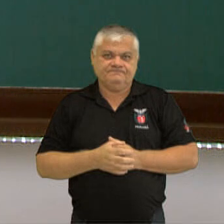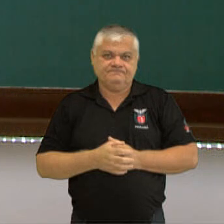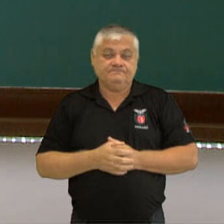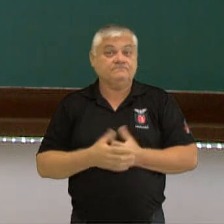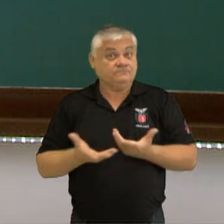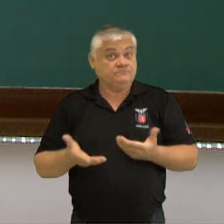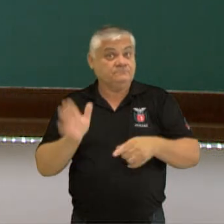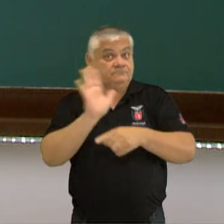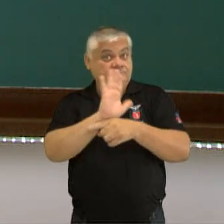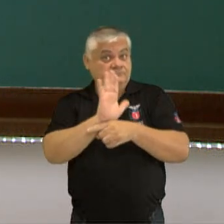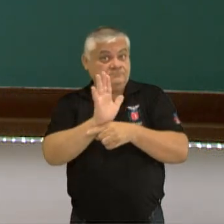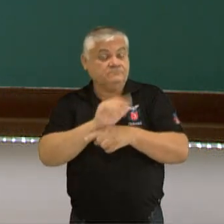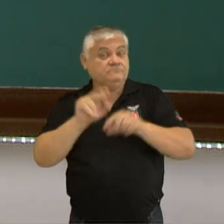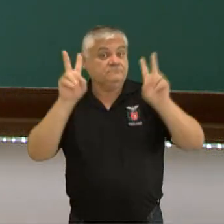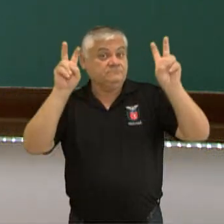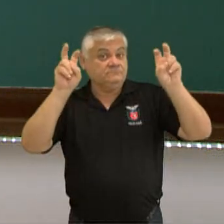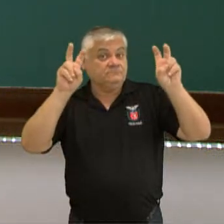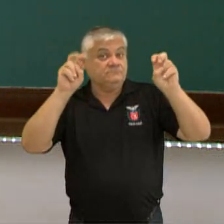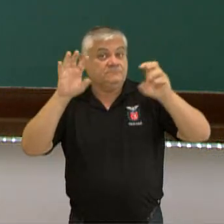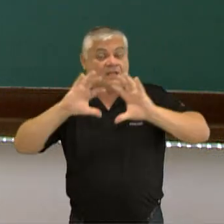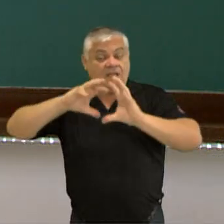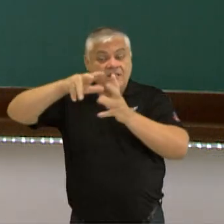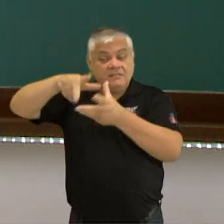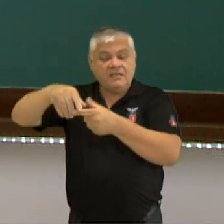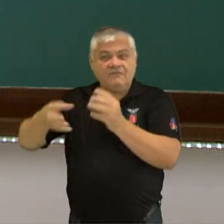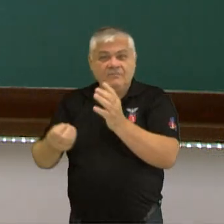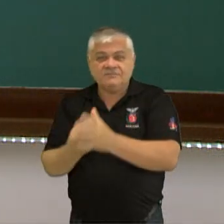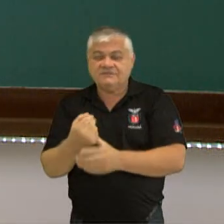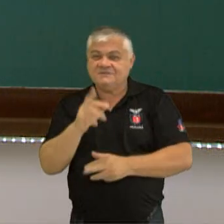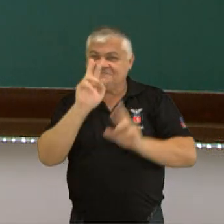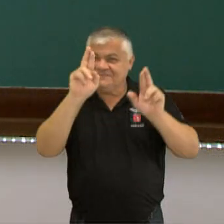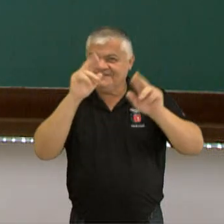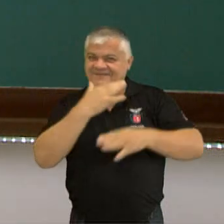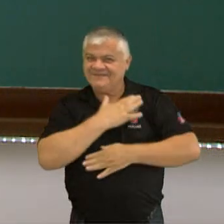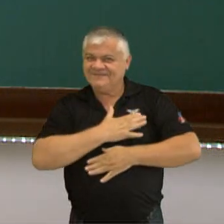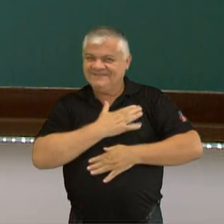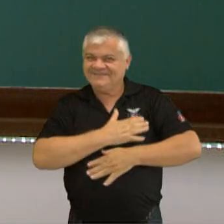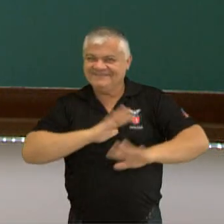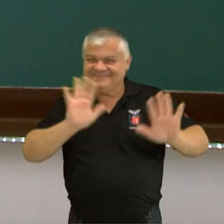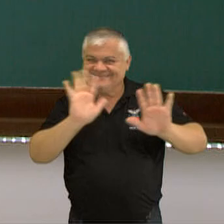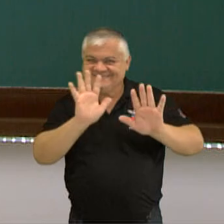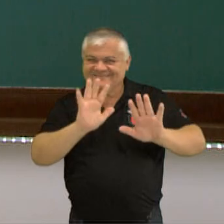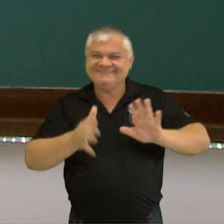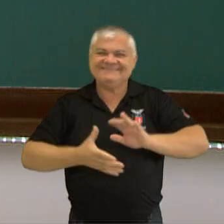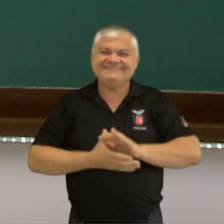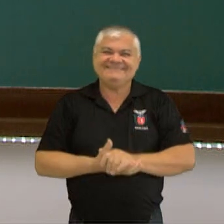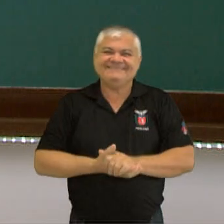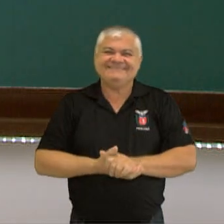Nesse vídeo, nós falamos sobre a formação da Terra. Espero que vocês tenham gostado e até breve!